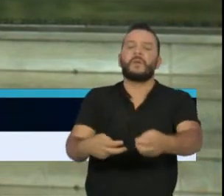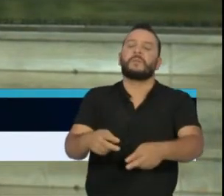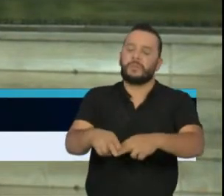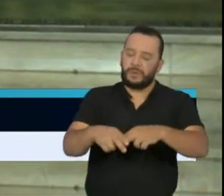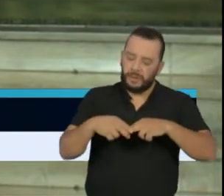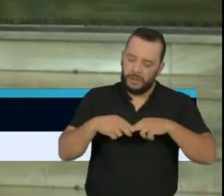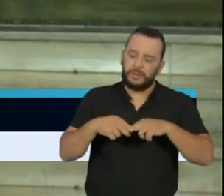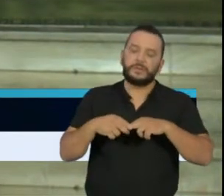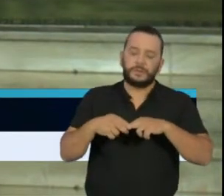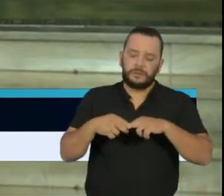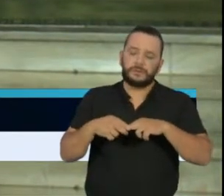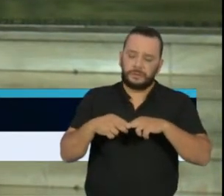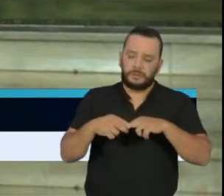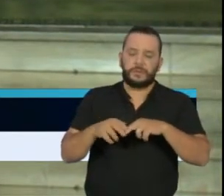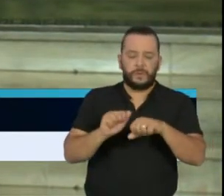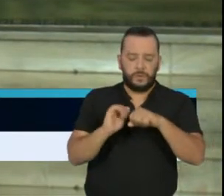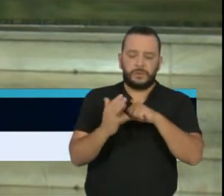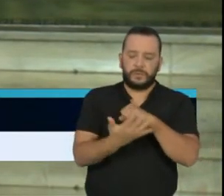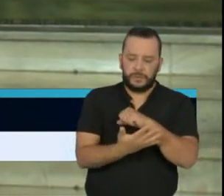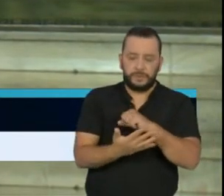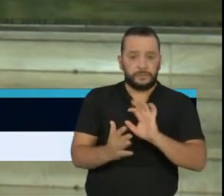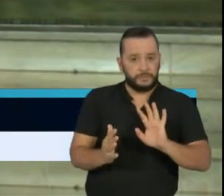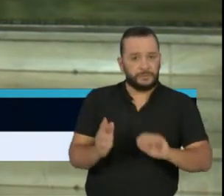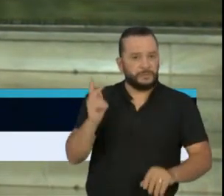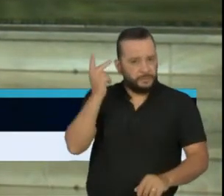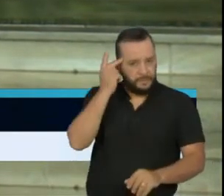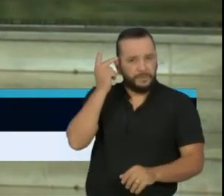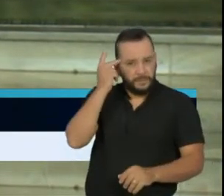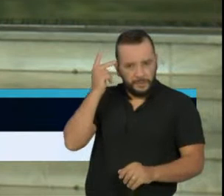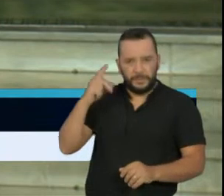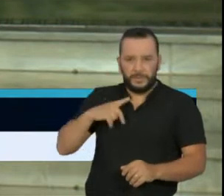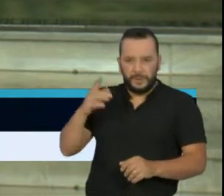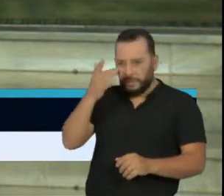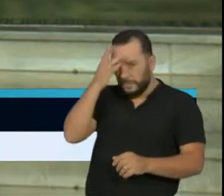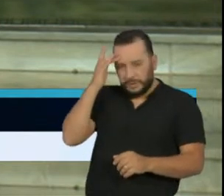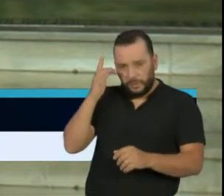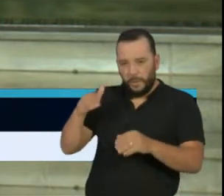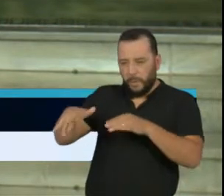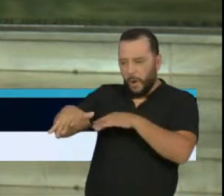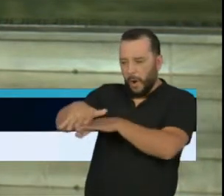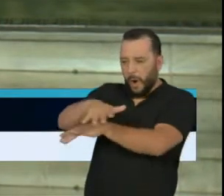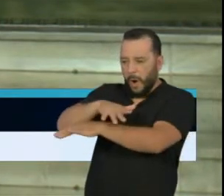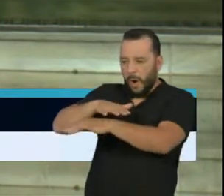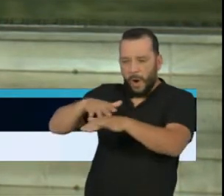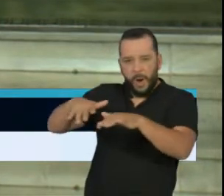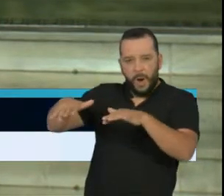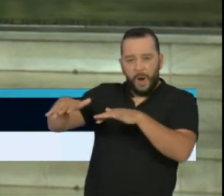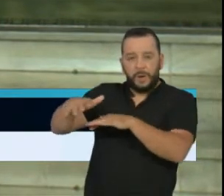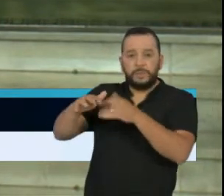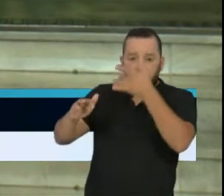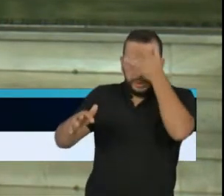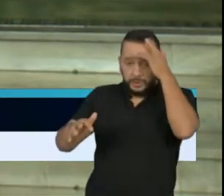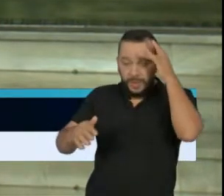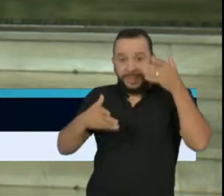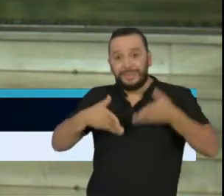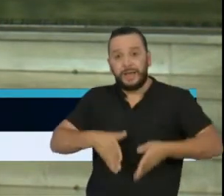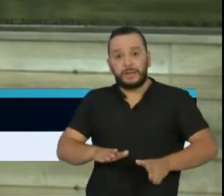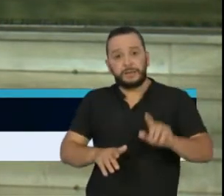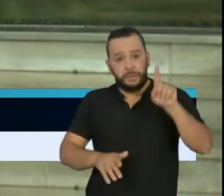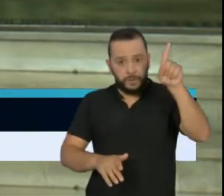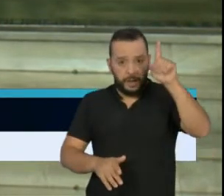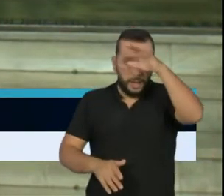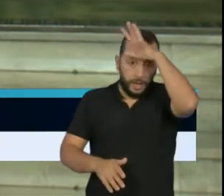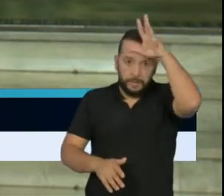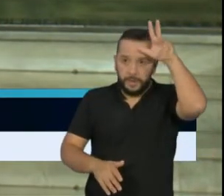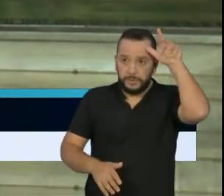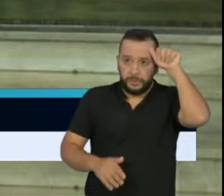Paulo tem uma grande população de pessoas que nasceram no Amazonas e vivem aqui e